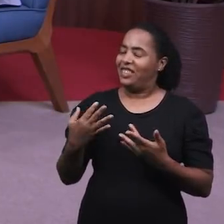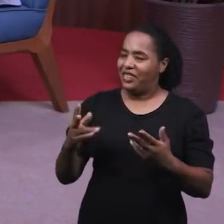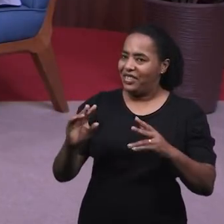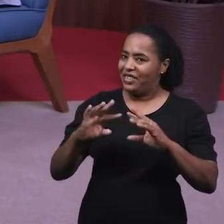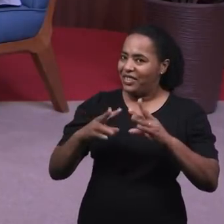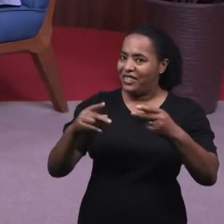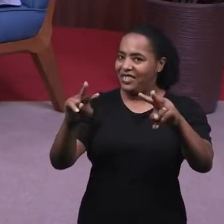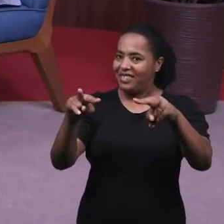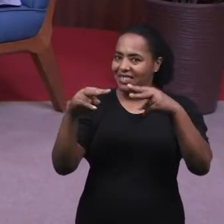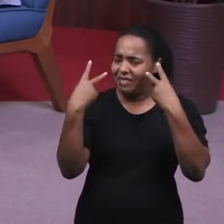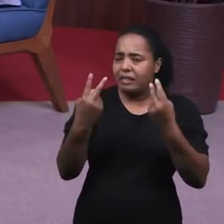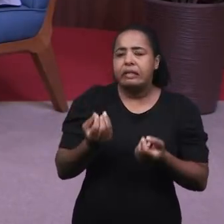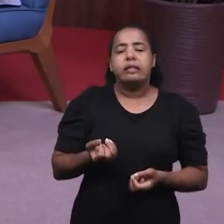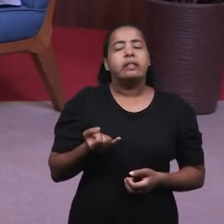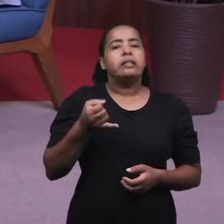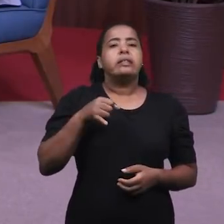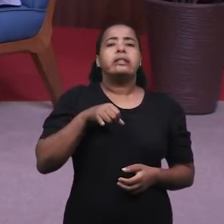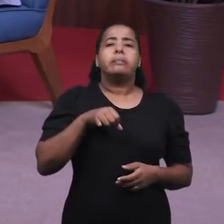sem o mistério